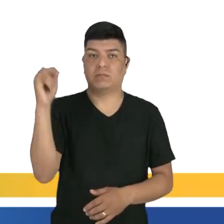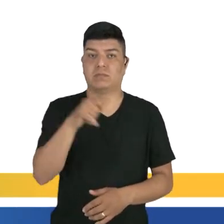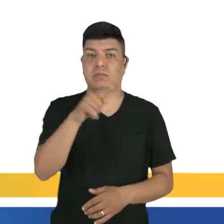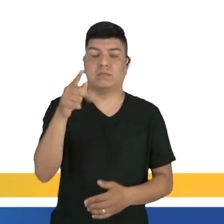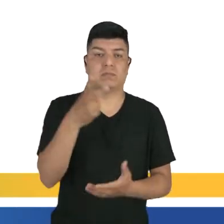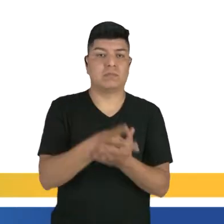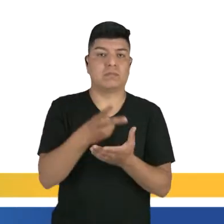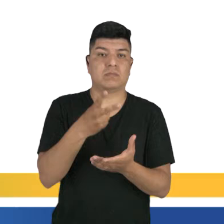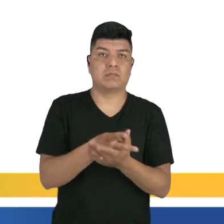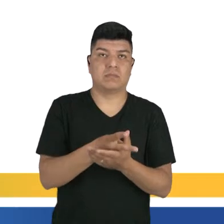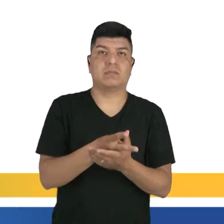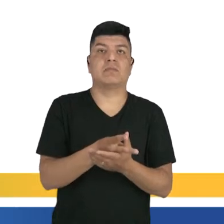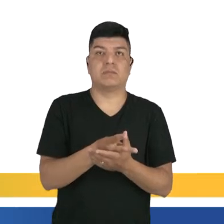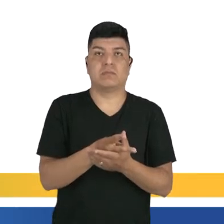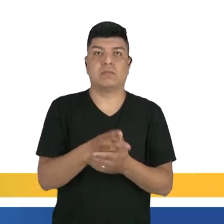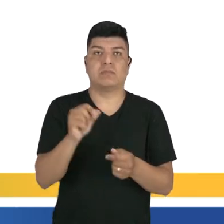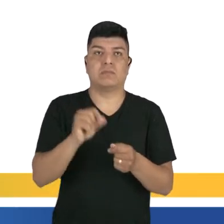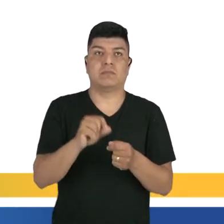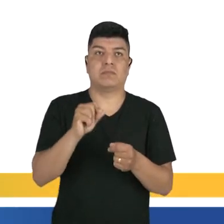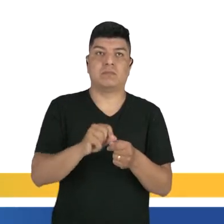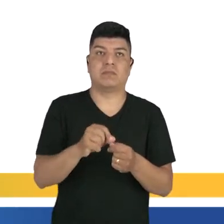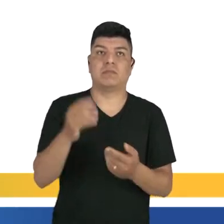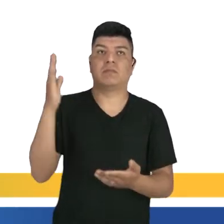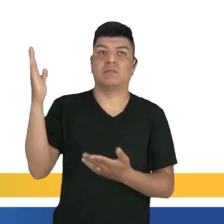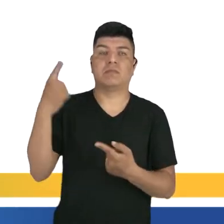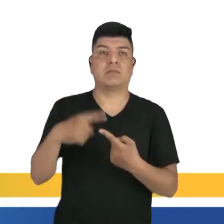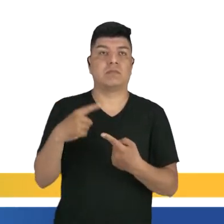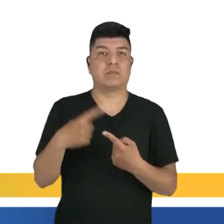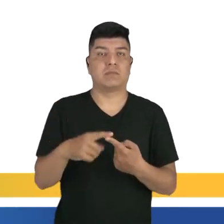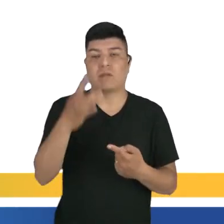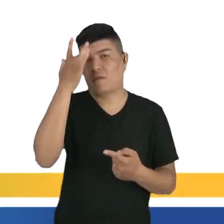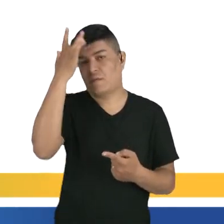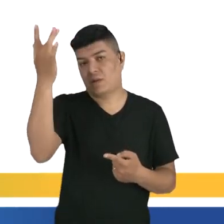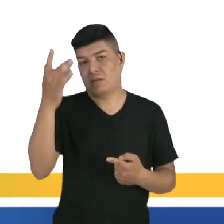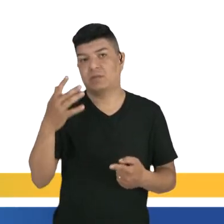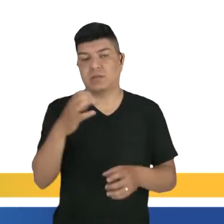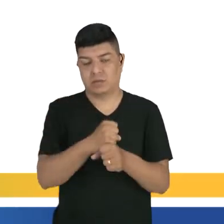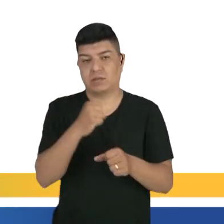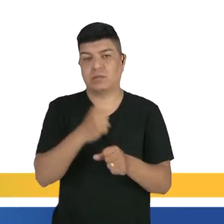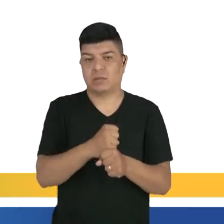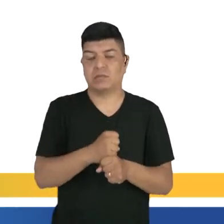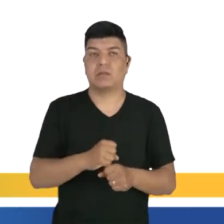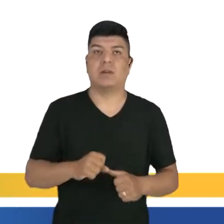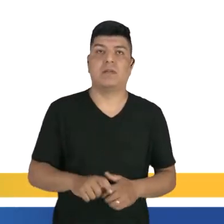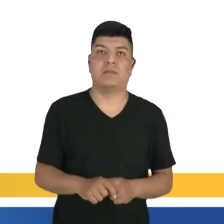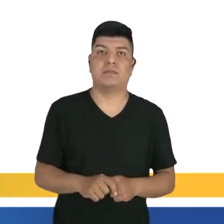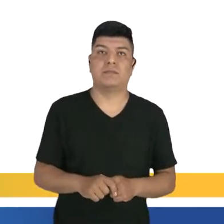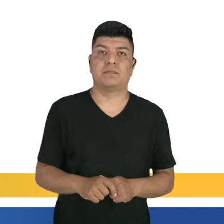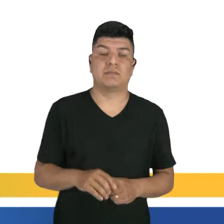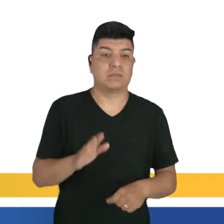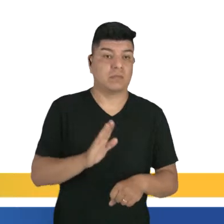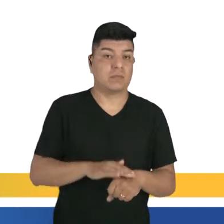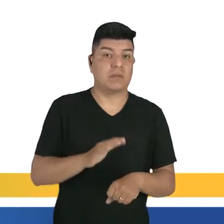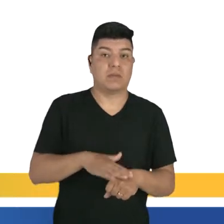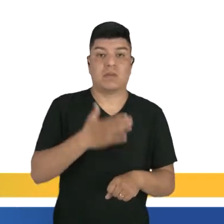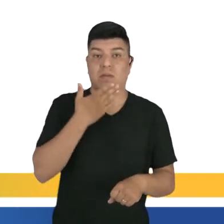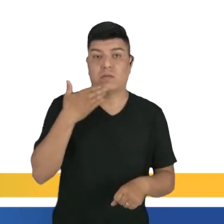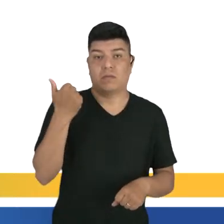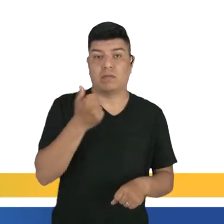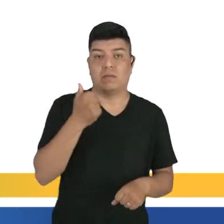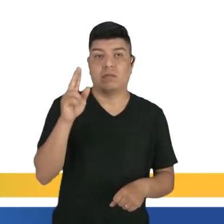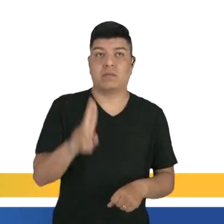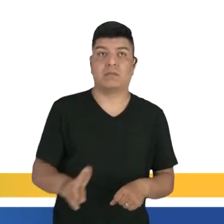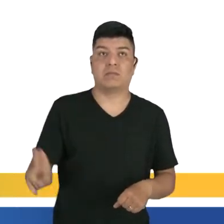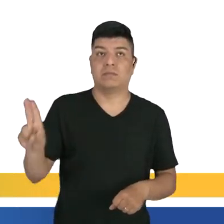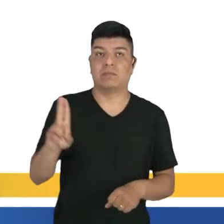você esteja o tempo todo racionalizando denominadores. Por quê? Porque isso facilita as contas. Fica muito mais conveniente você trabalhar